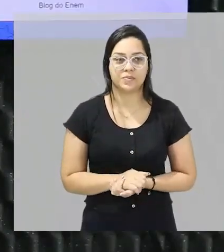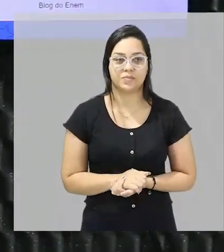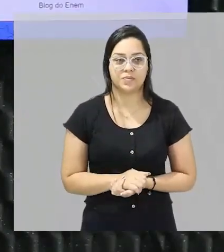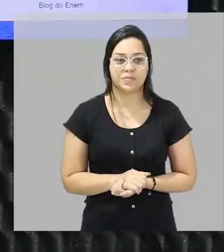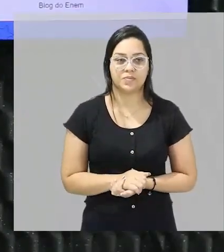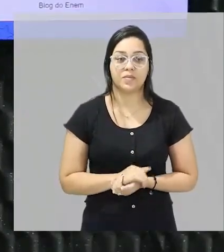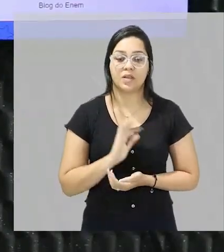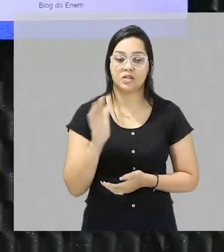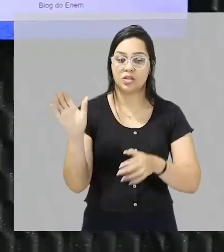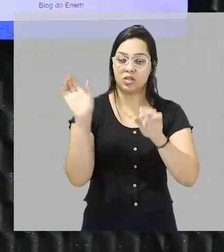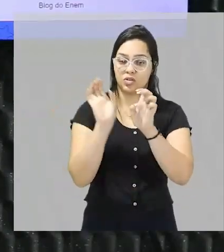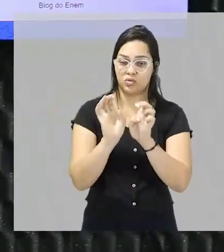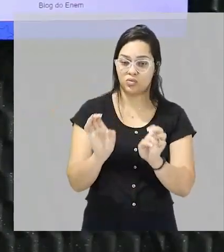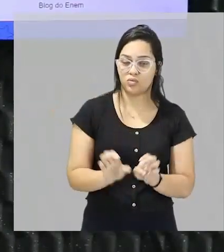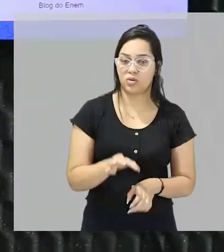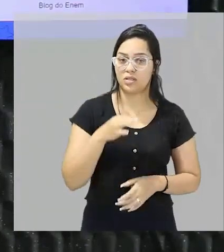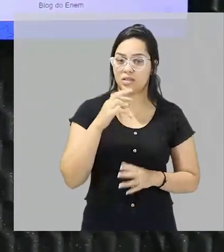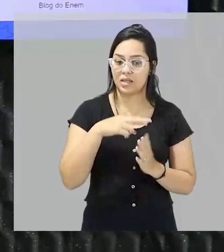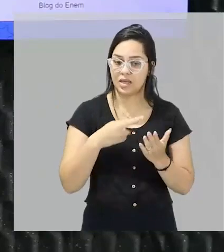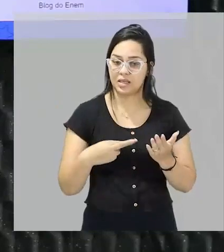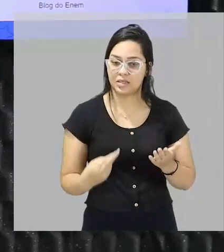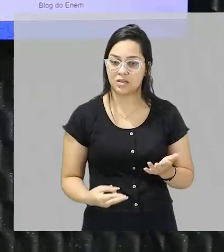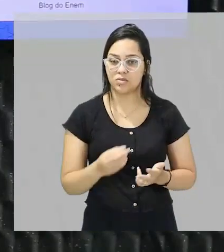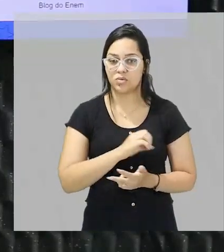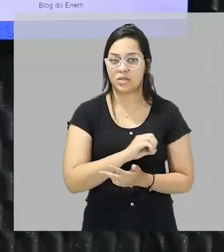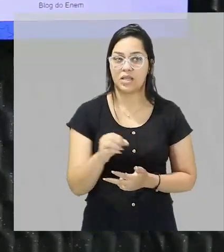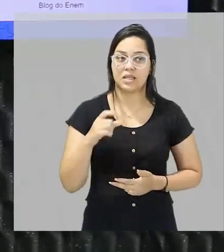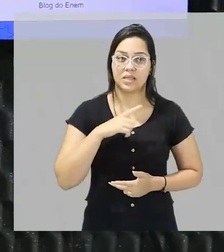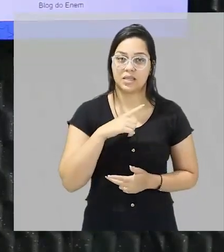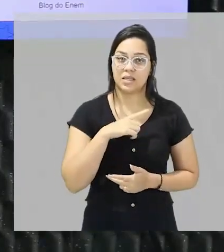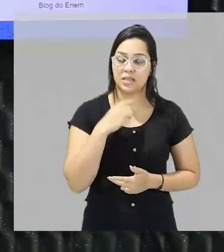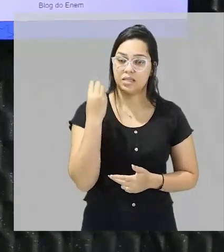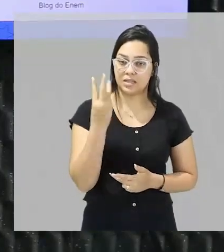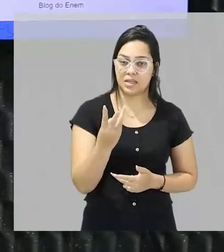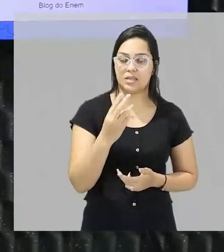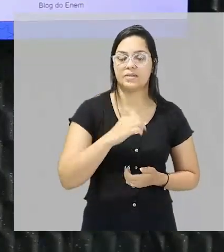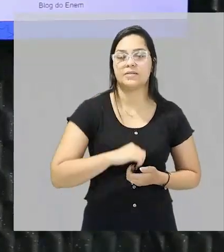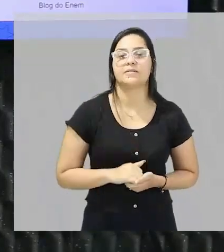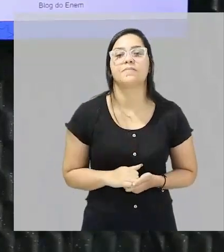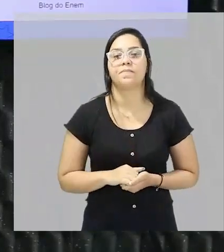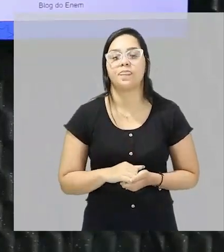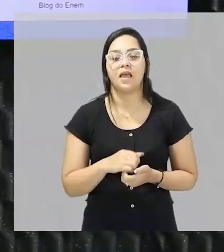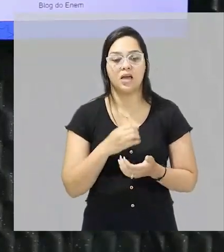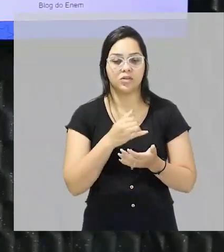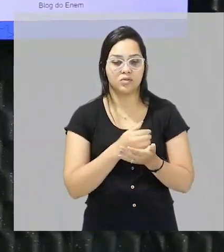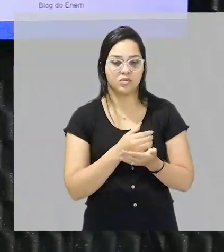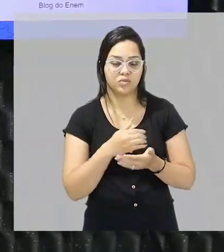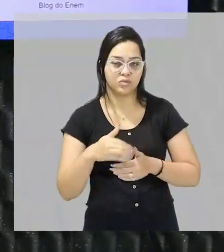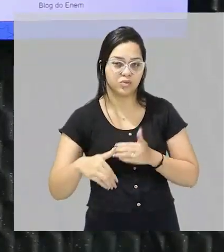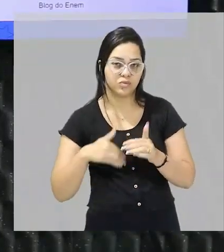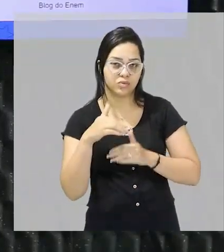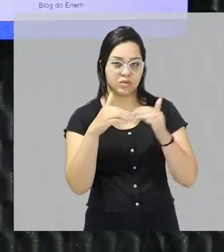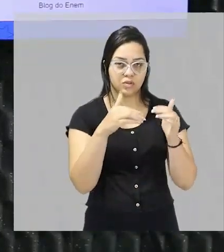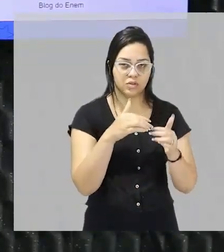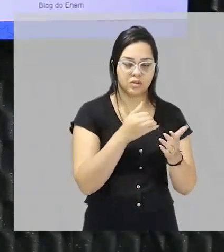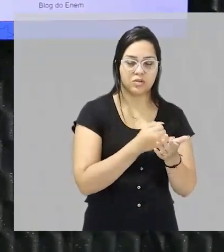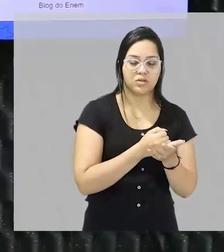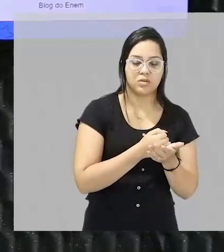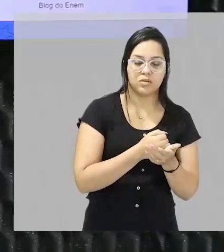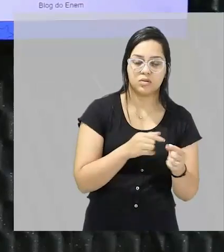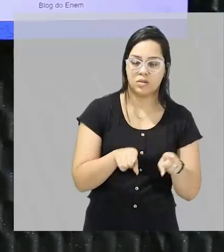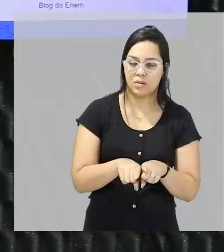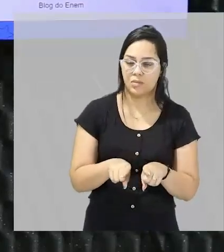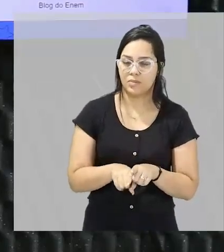Aqui na estrutura da redação do Enem, nós temos as três partes: a introdução, o desenvolvimento e a conclusão.